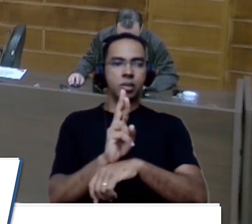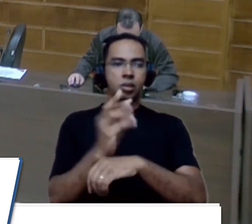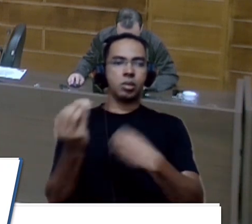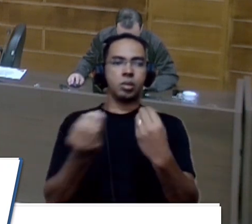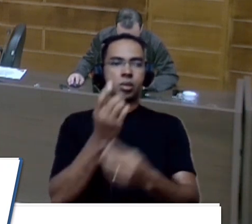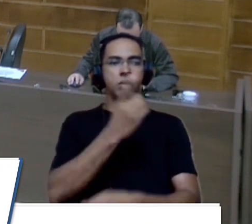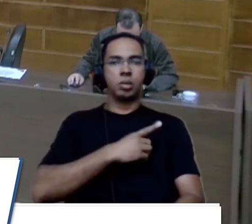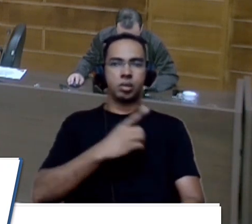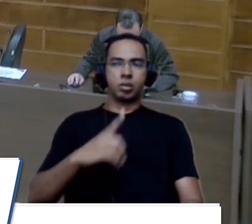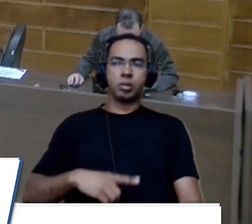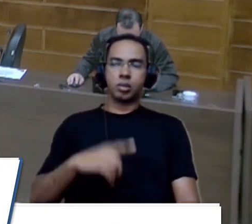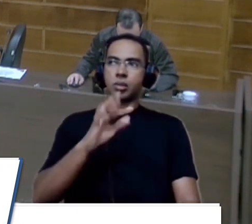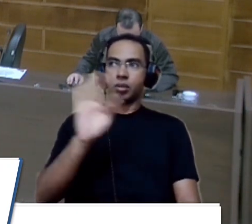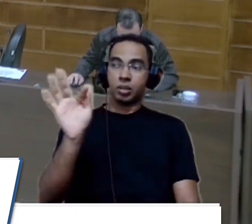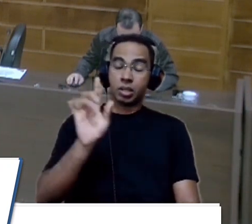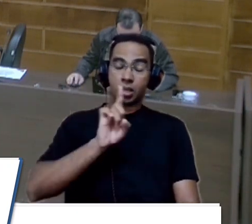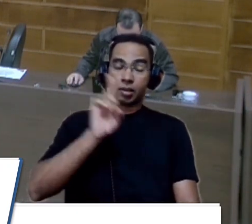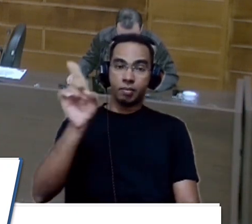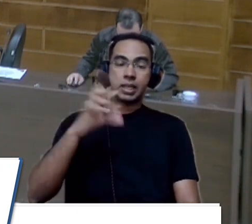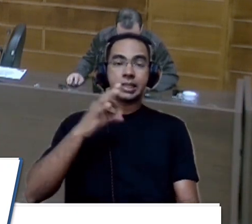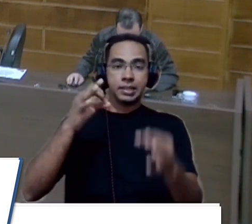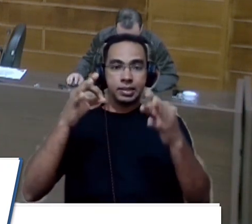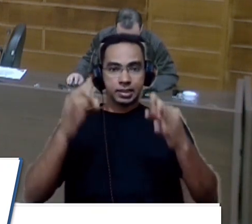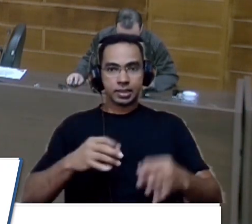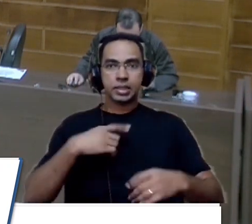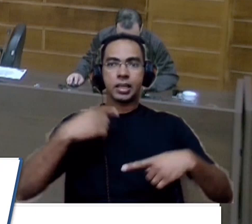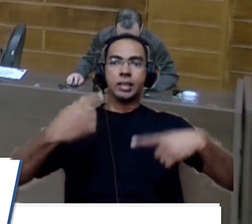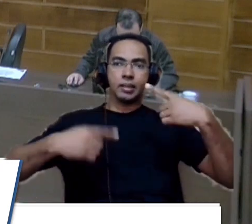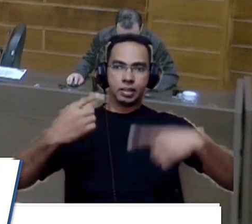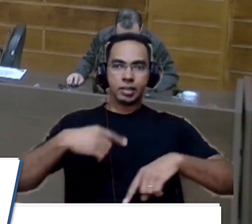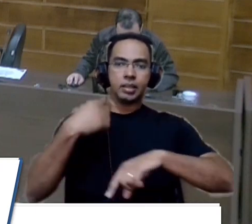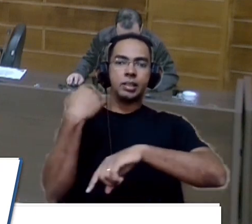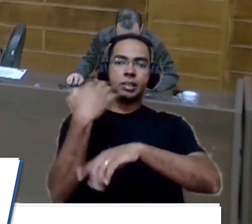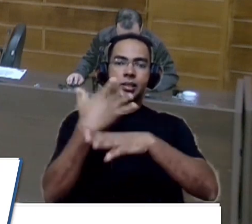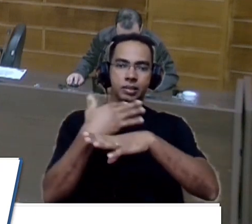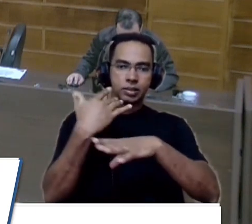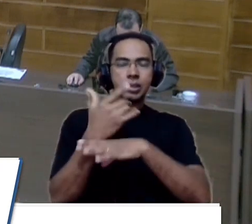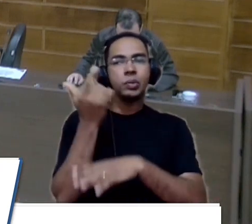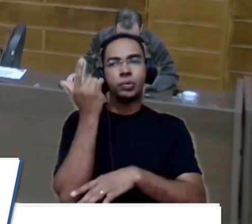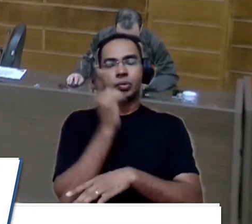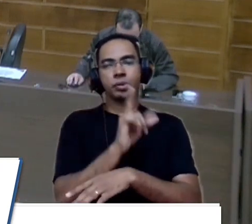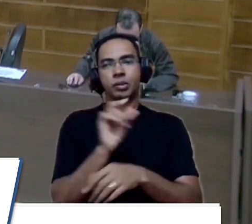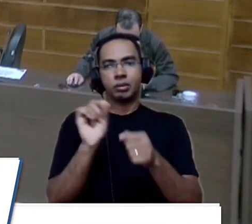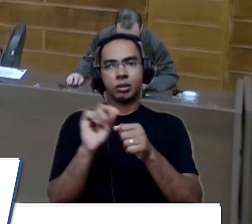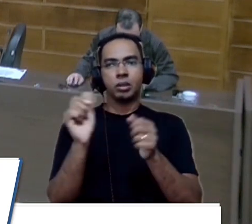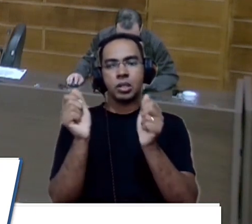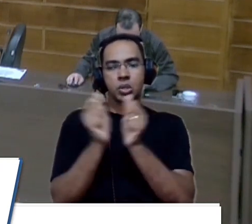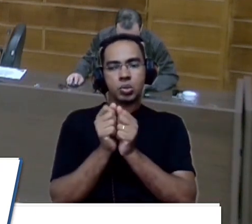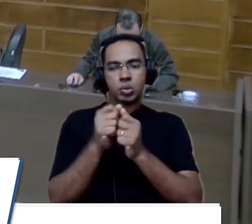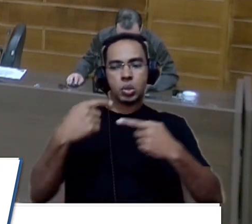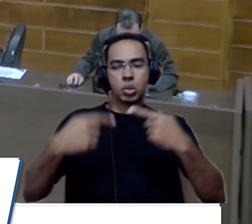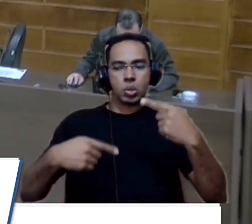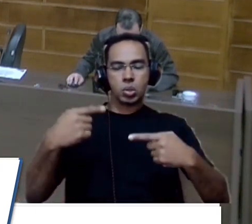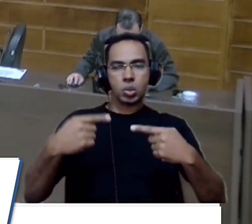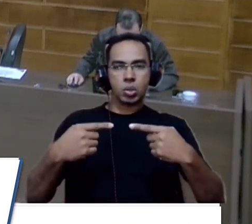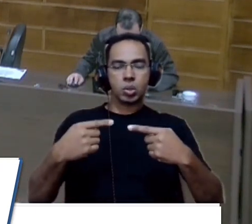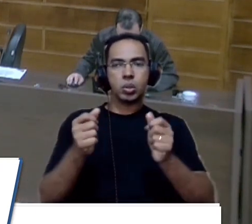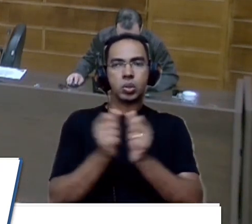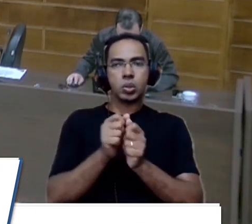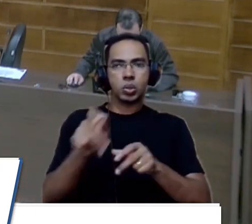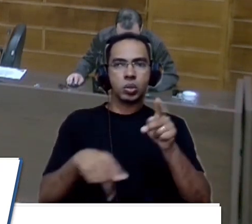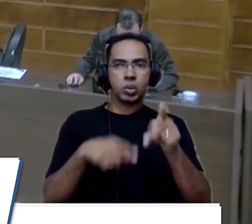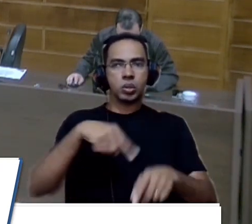hoje, mas tenho certeza que nós temos político aqui na nossa cidade também que consegue fazer junto com a população e pessoas como você que a gente